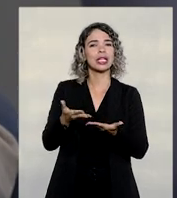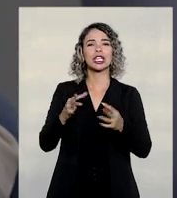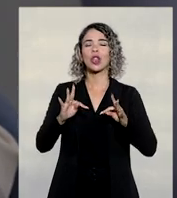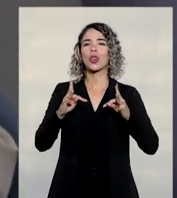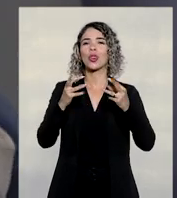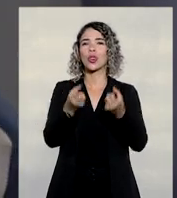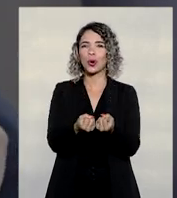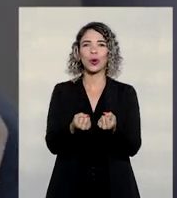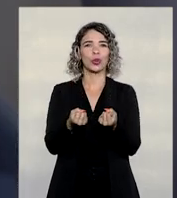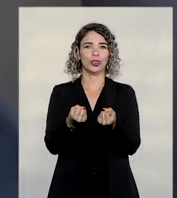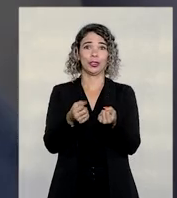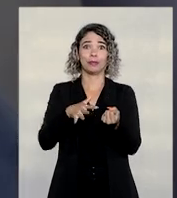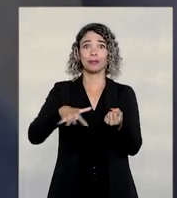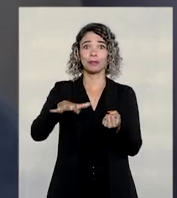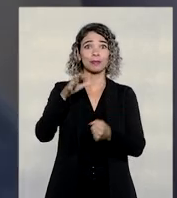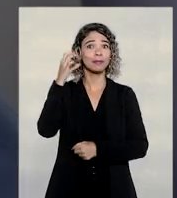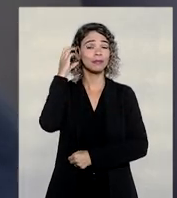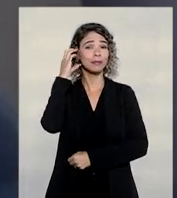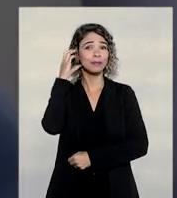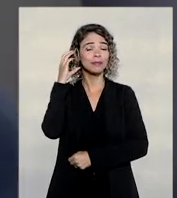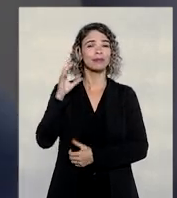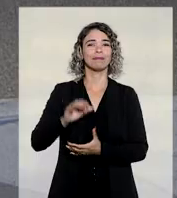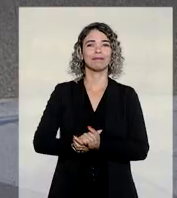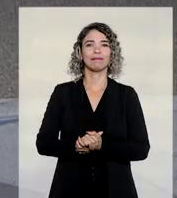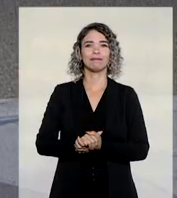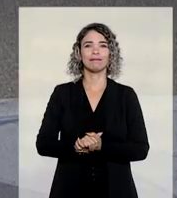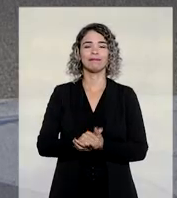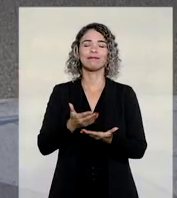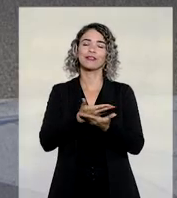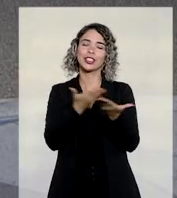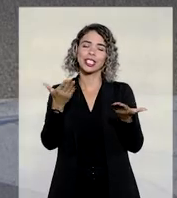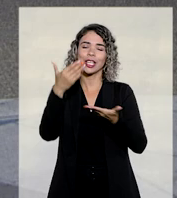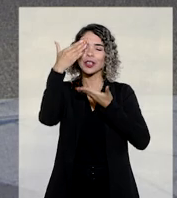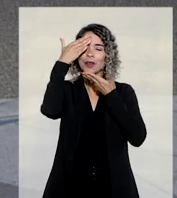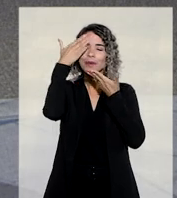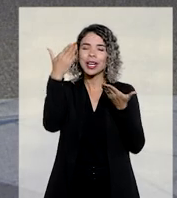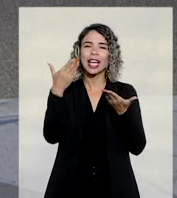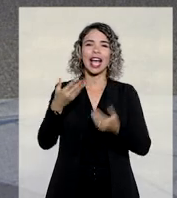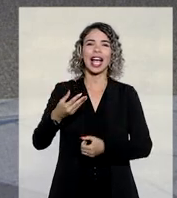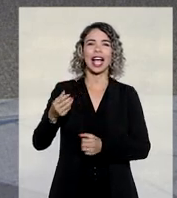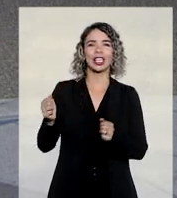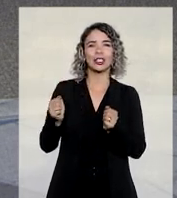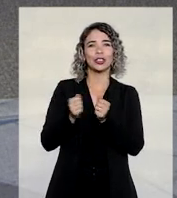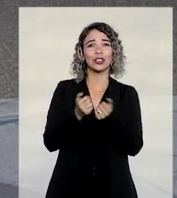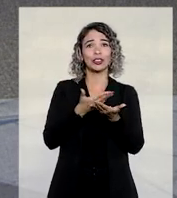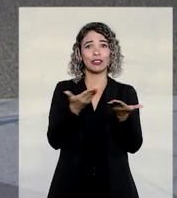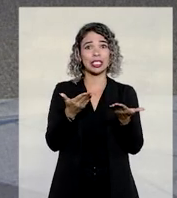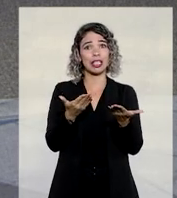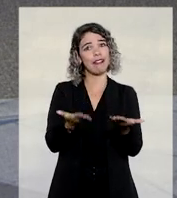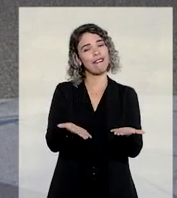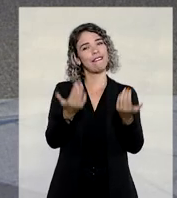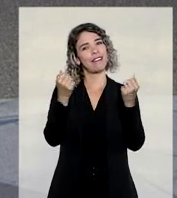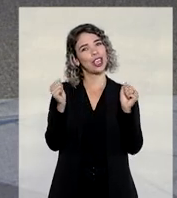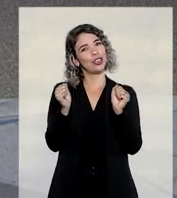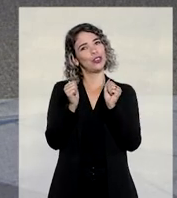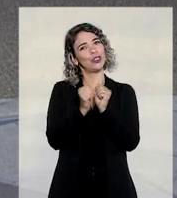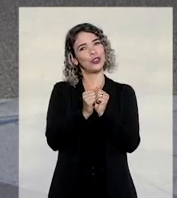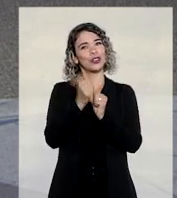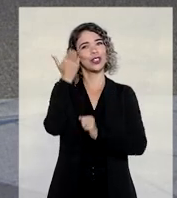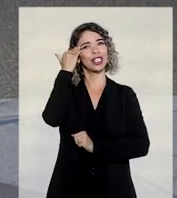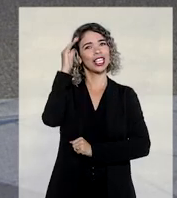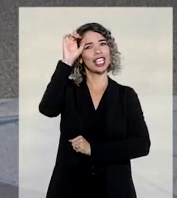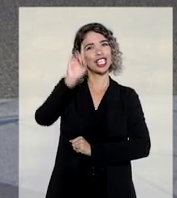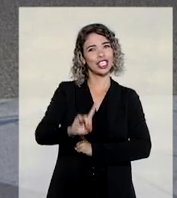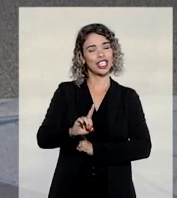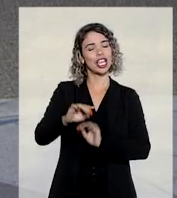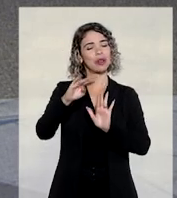em podcast nas principais plataformas de streaming de áudio, viu? Para você aí do outro lado, muitíssimo obrigada por sua companhia. E eu já te